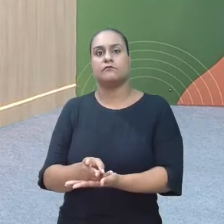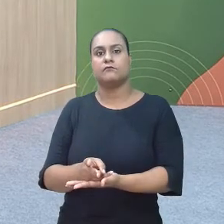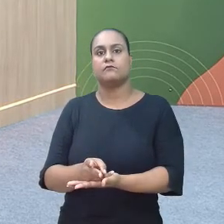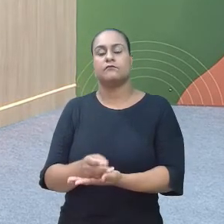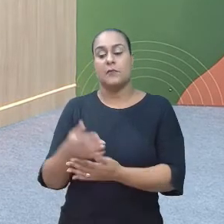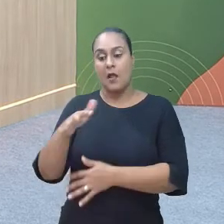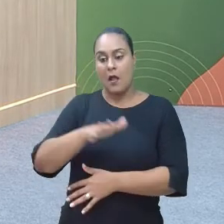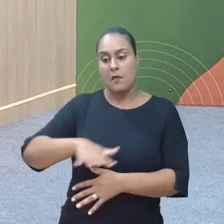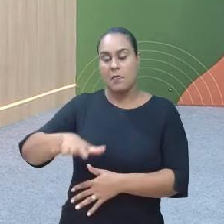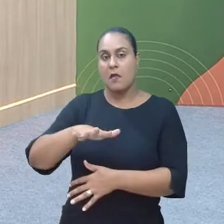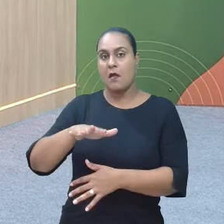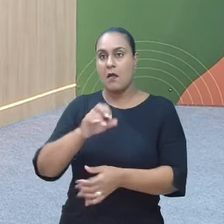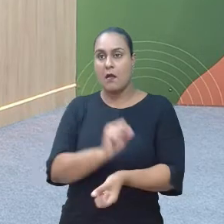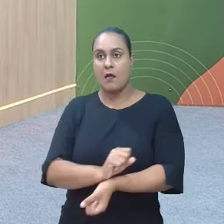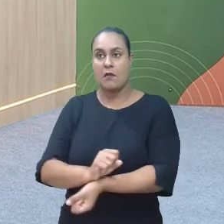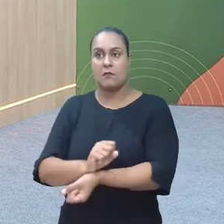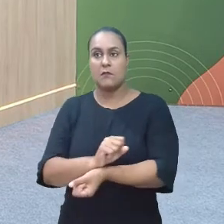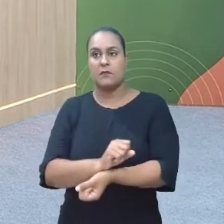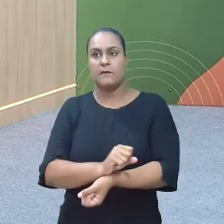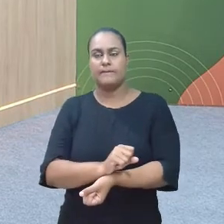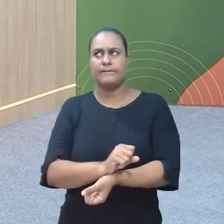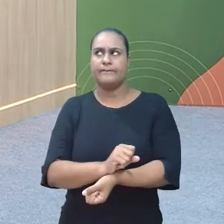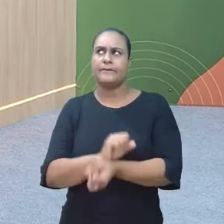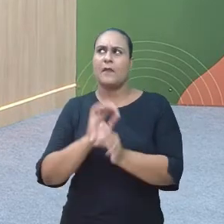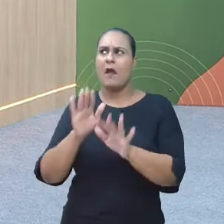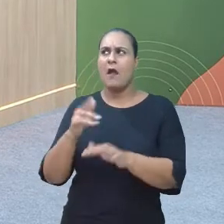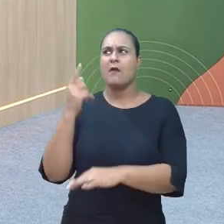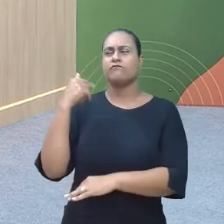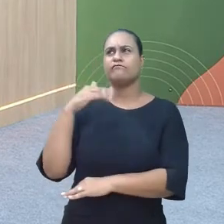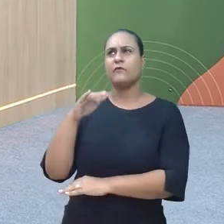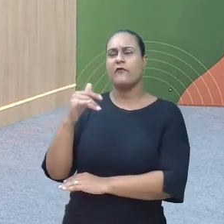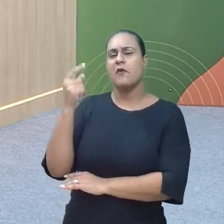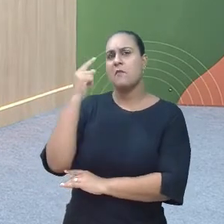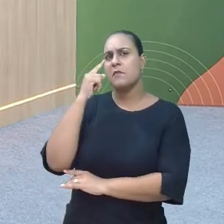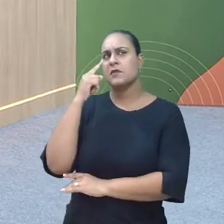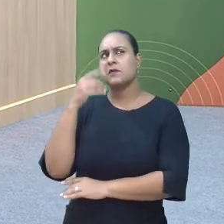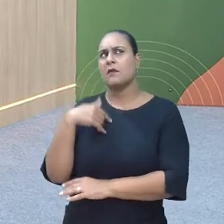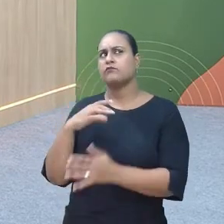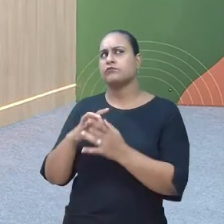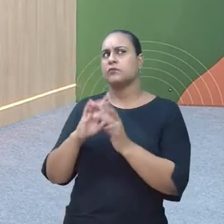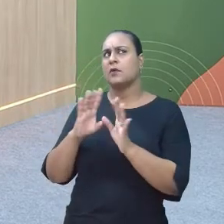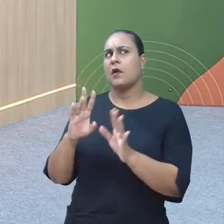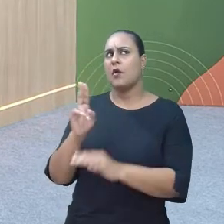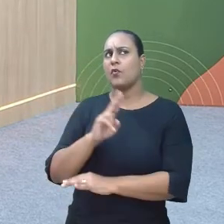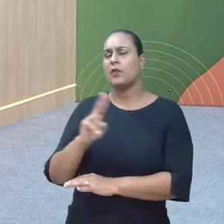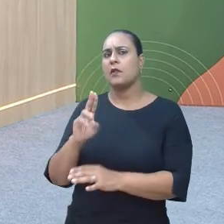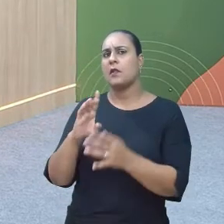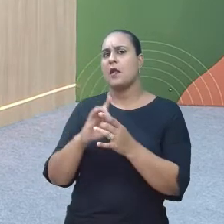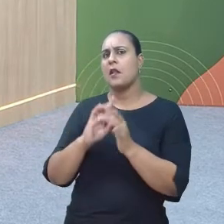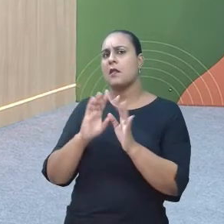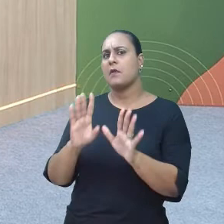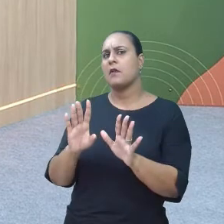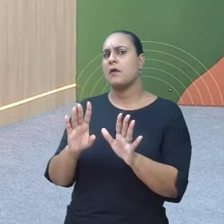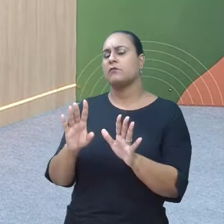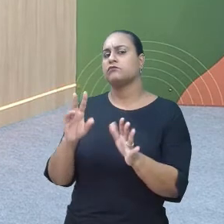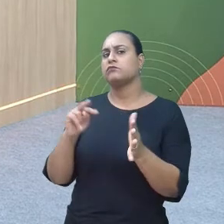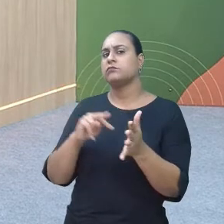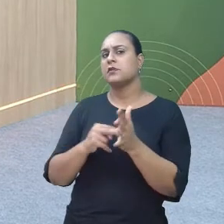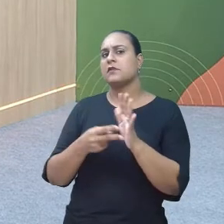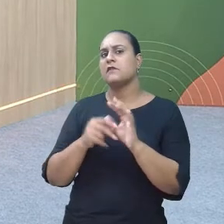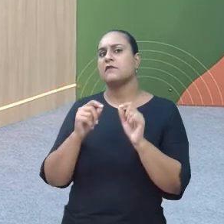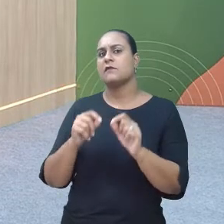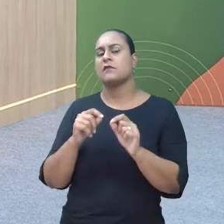propriedade e a escravidão. É aquela coisa assim, dizer assim, vamos pensar aqui quanto um liberal. O termo liberal, gente, remonta o